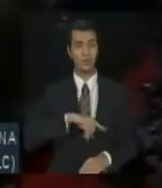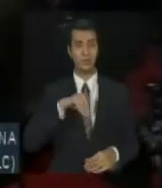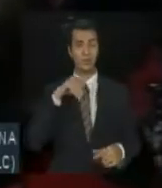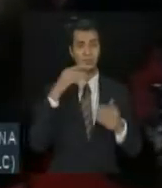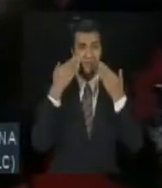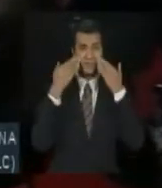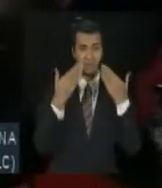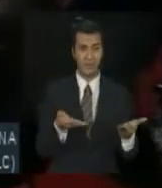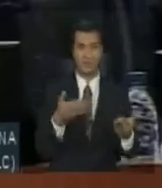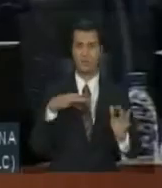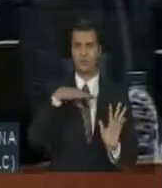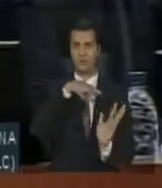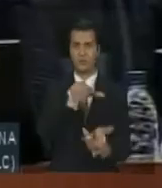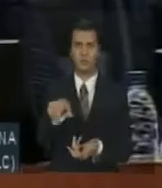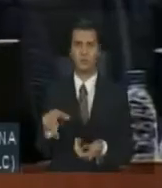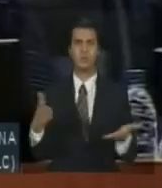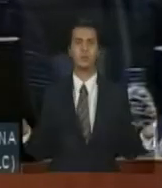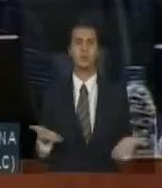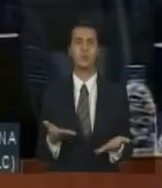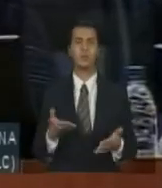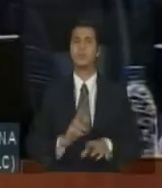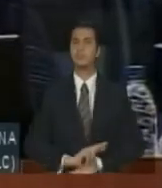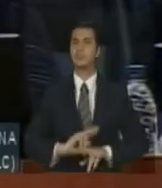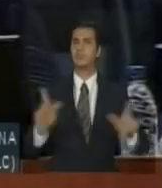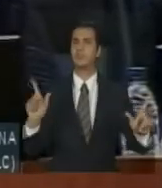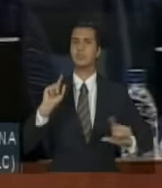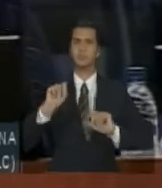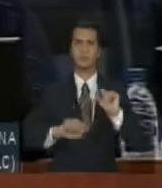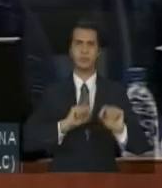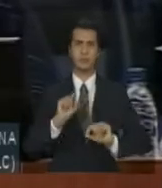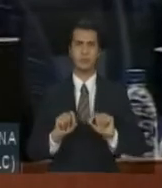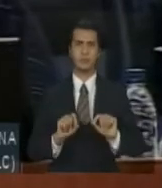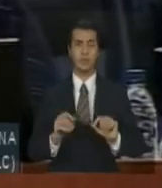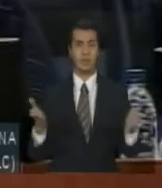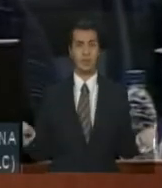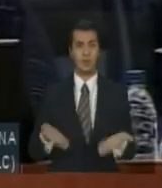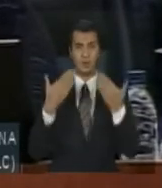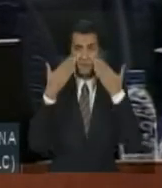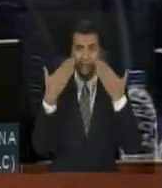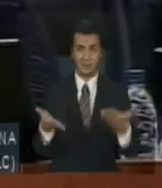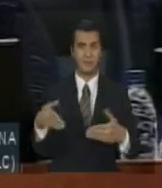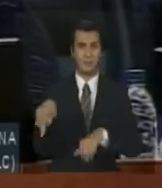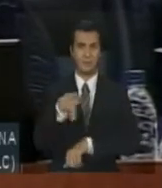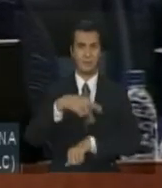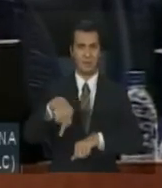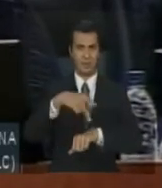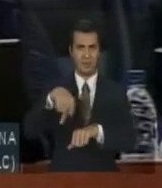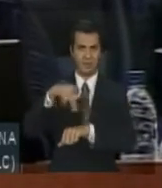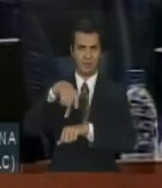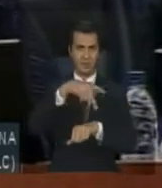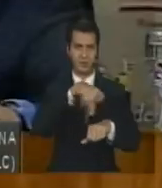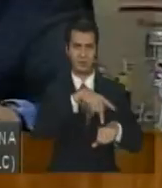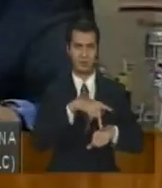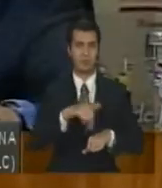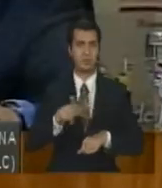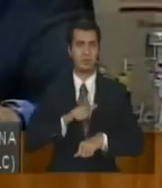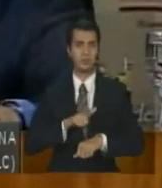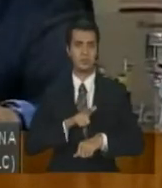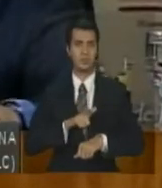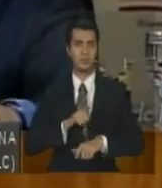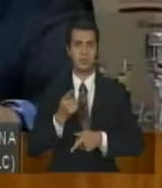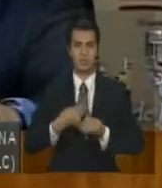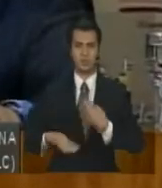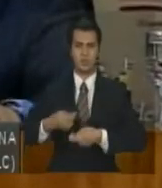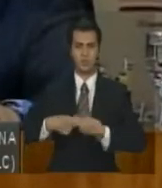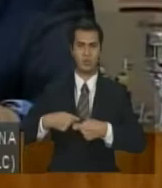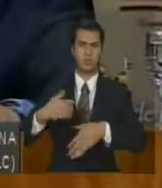no mundo o contrário. Nós estamos vendo países que têm um crescimento acelerado